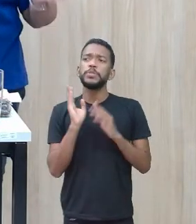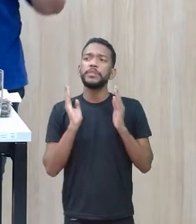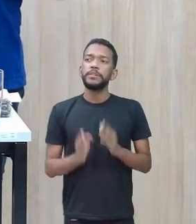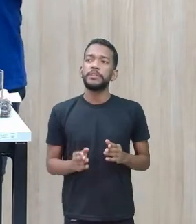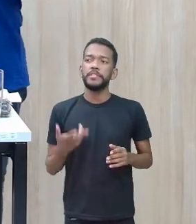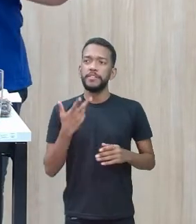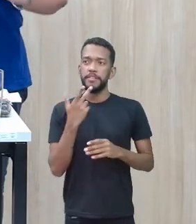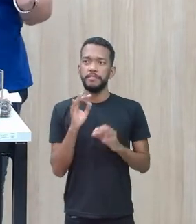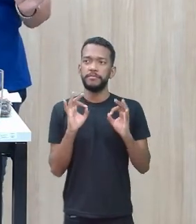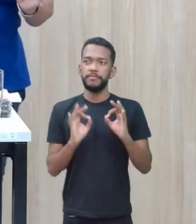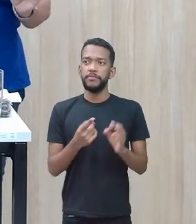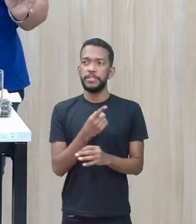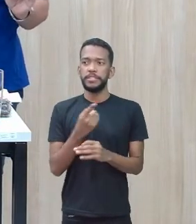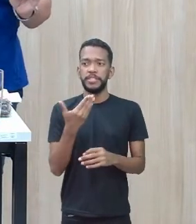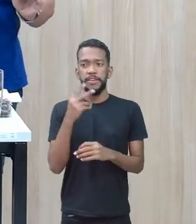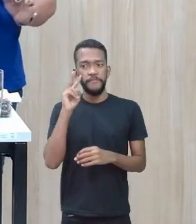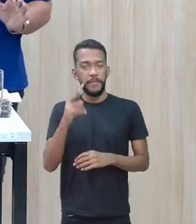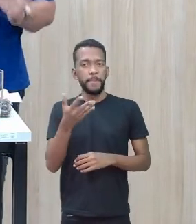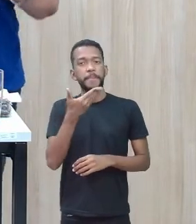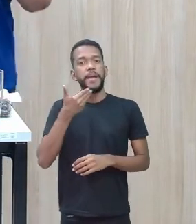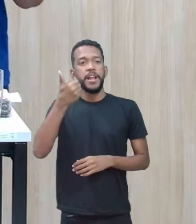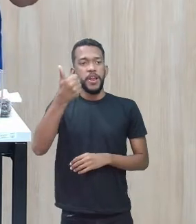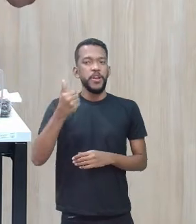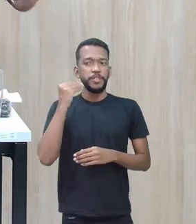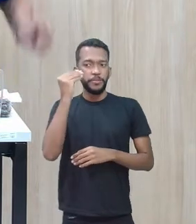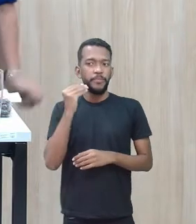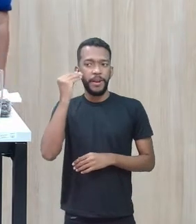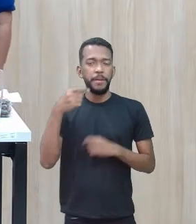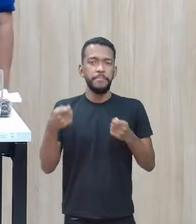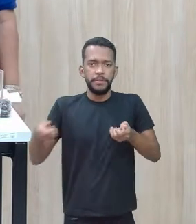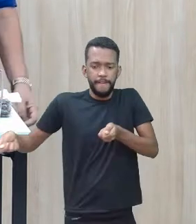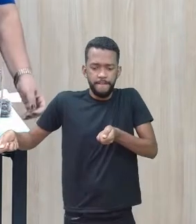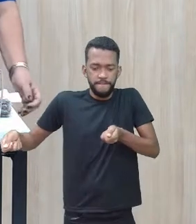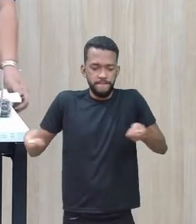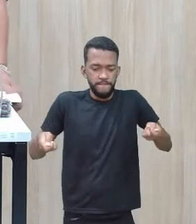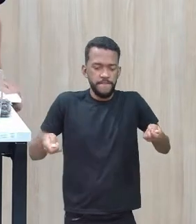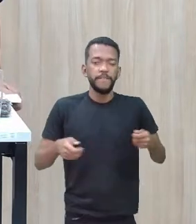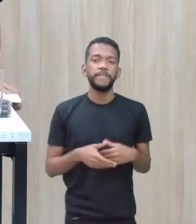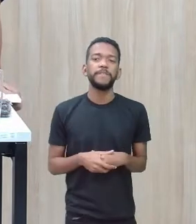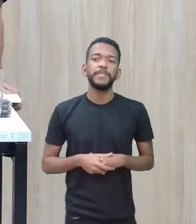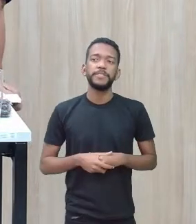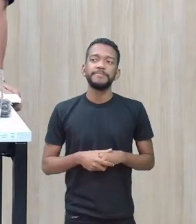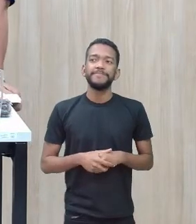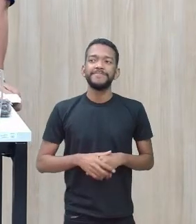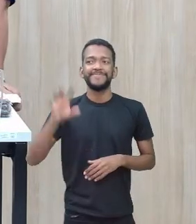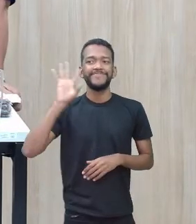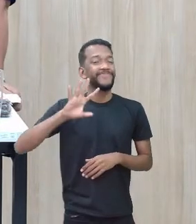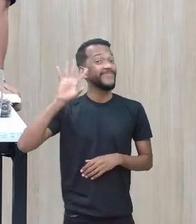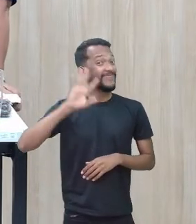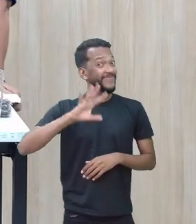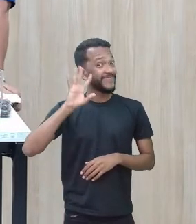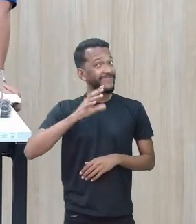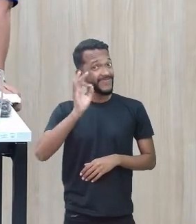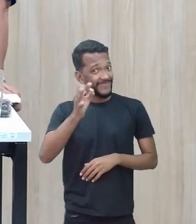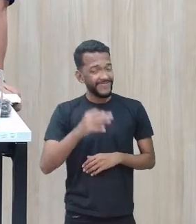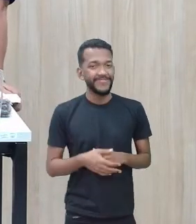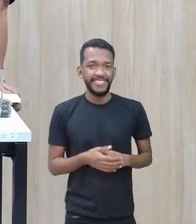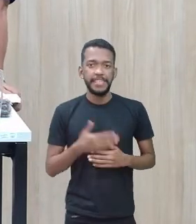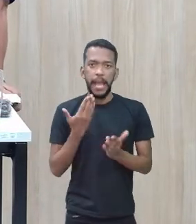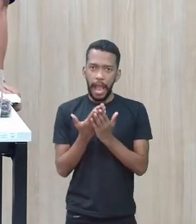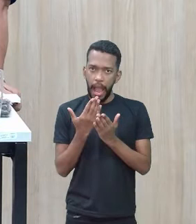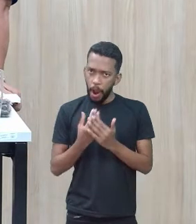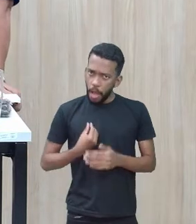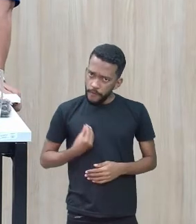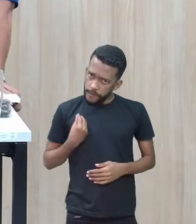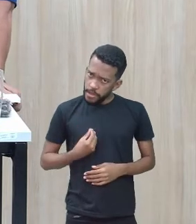disse, para vocês verem melhor a experiência, foi preciso puxar um pouquinho a mesa. Que legal, né? Isso é aula ao